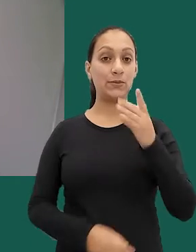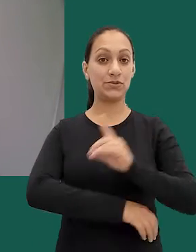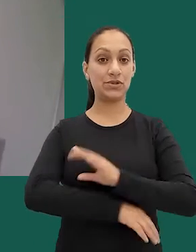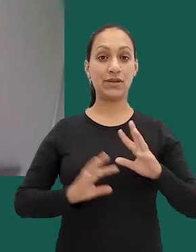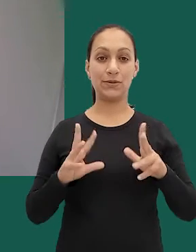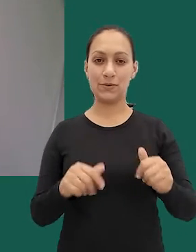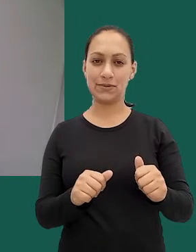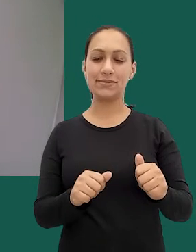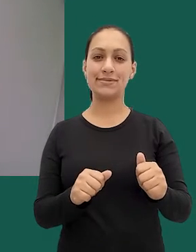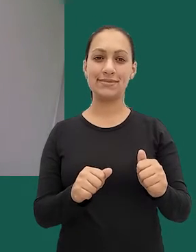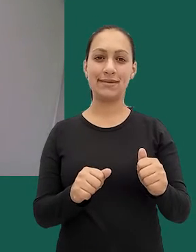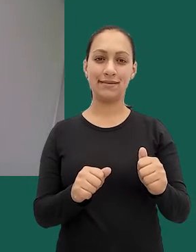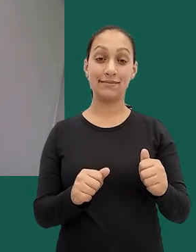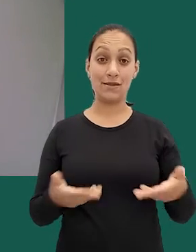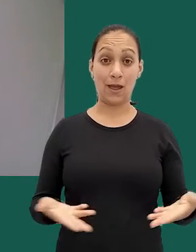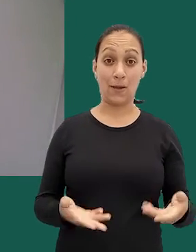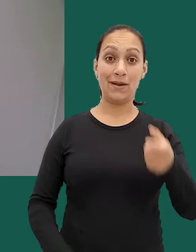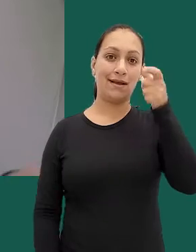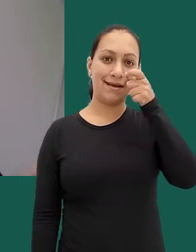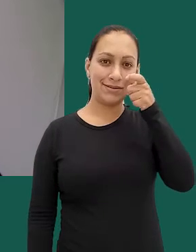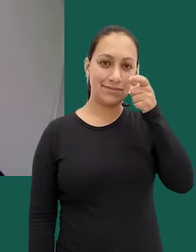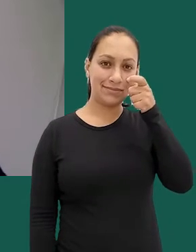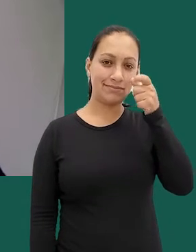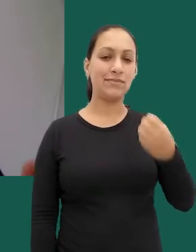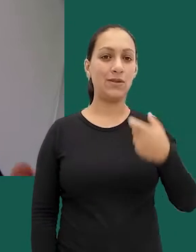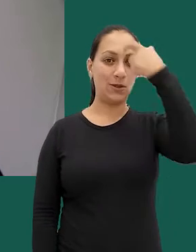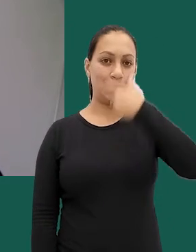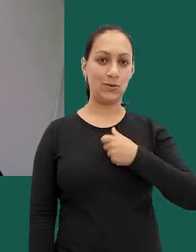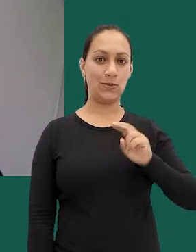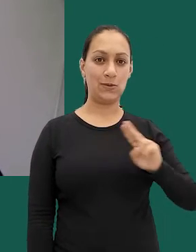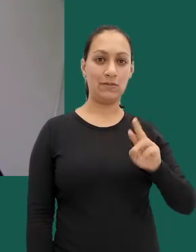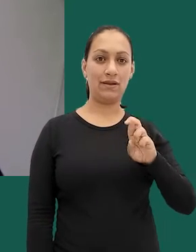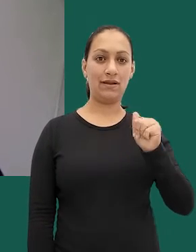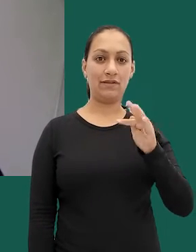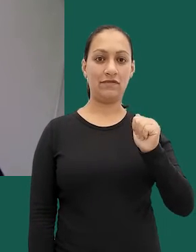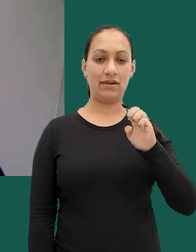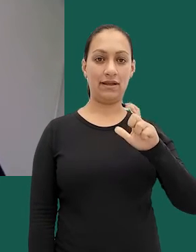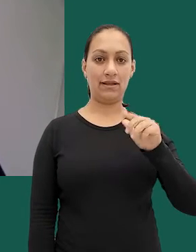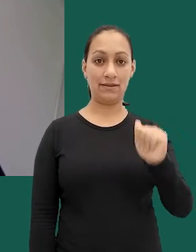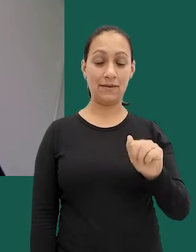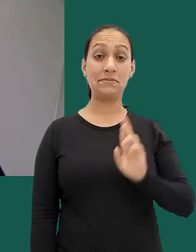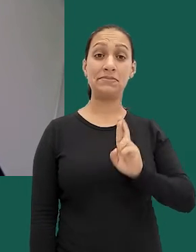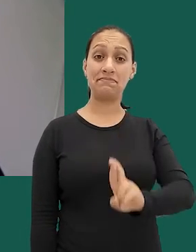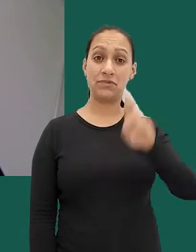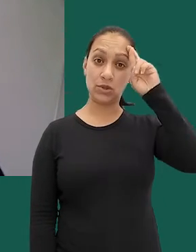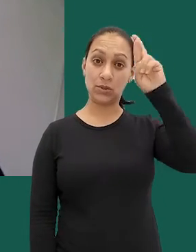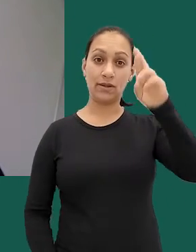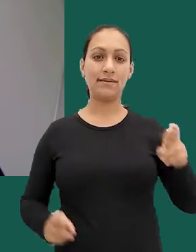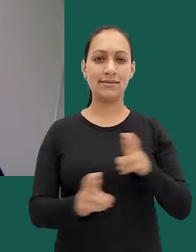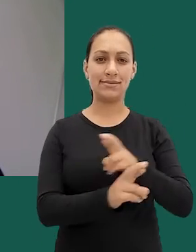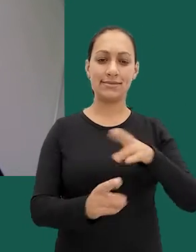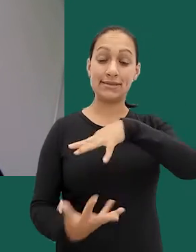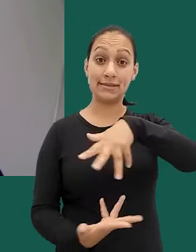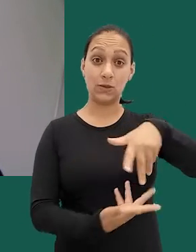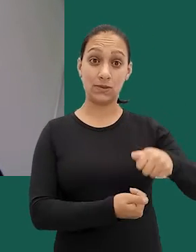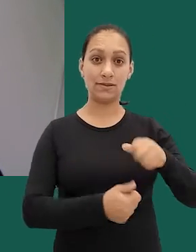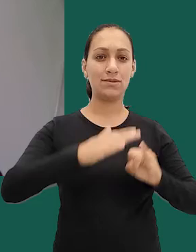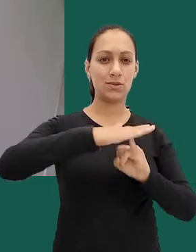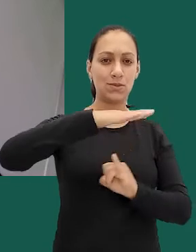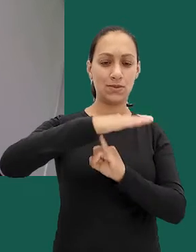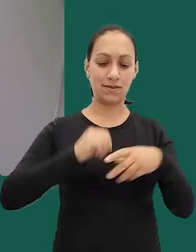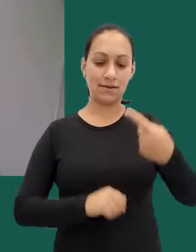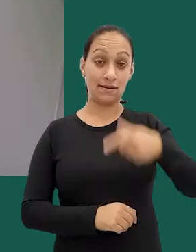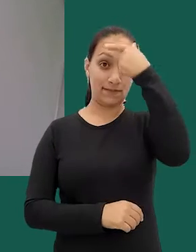Bom dia a todos que estão aqui conectados conosco. Eu sou a Rafaela Damasio, estou aqui representando a Diretoria de Relações Internacionais e Institucionais da